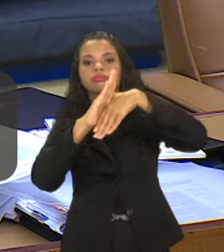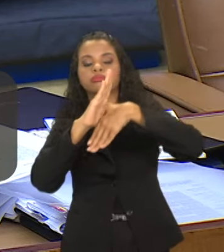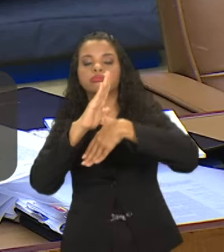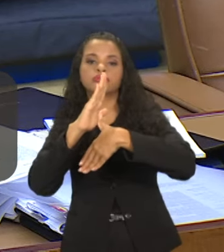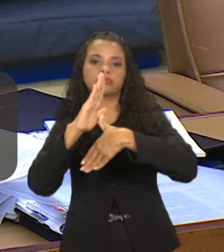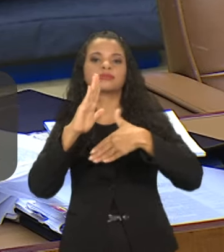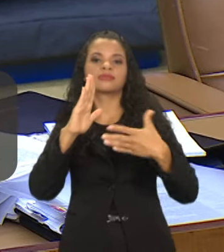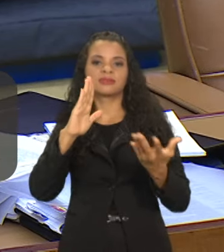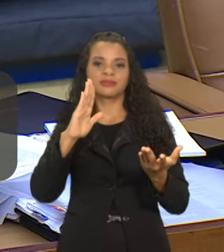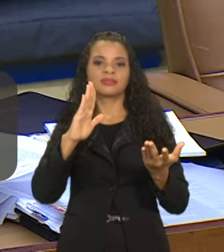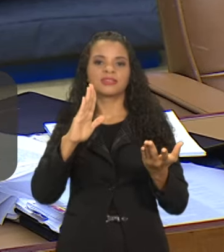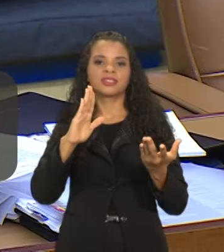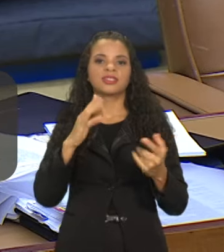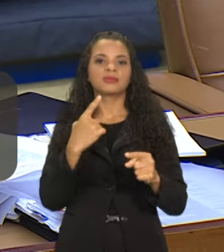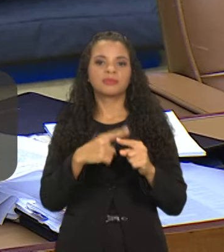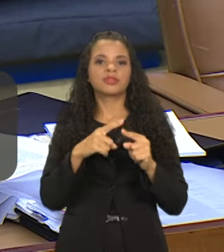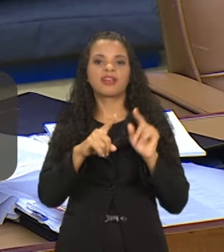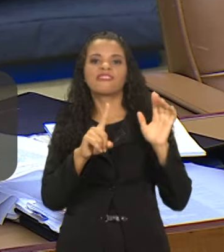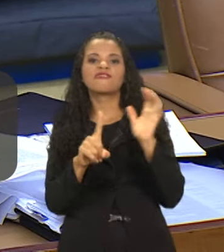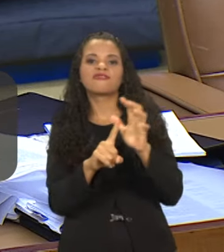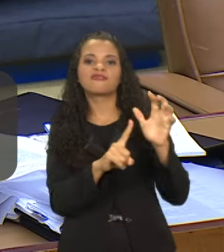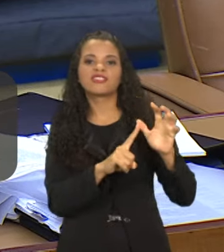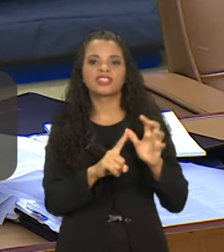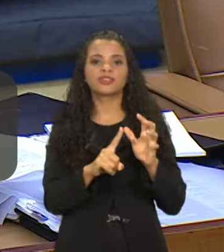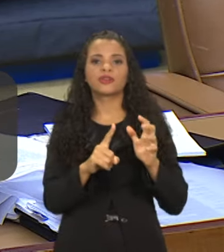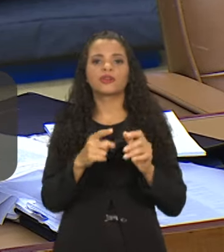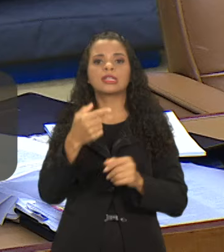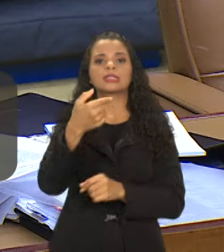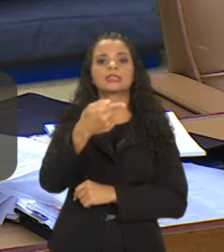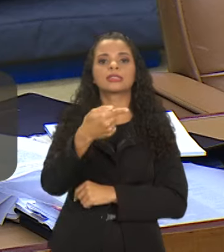desse negacionismo para